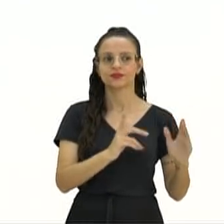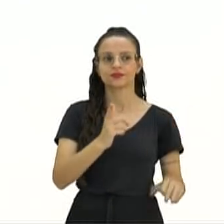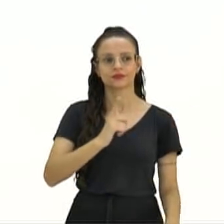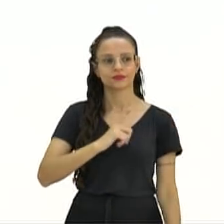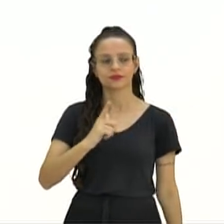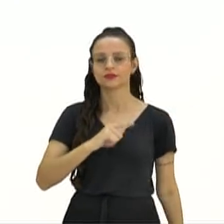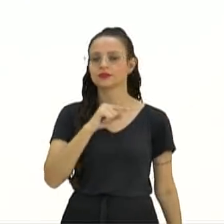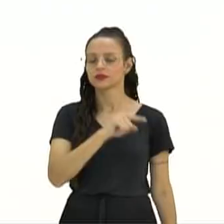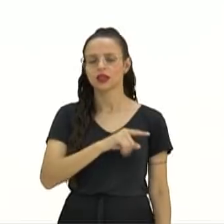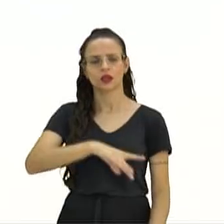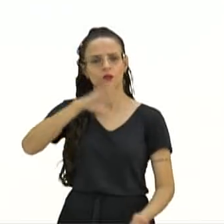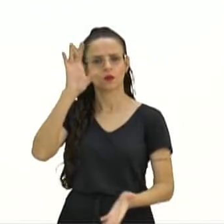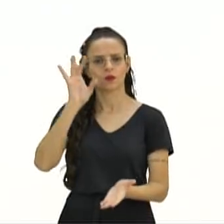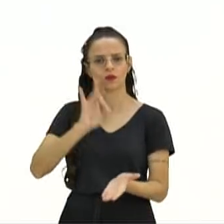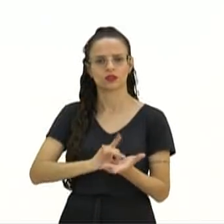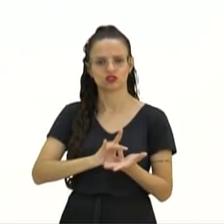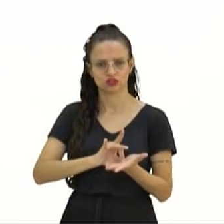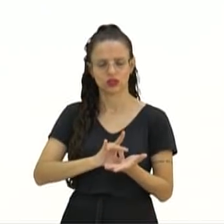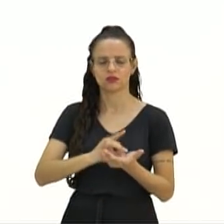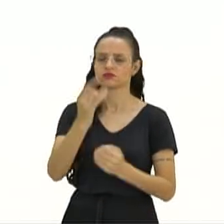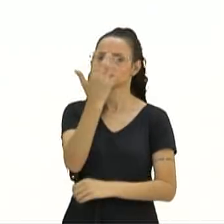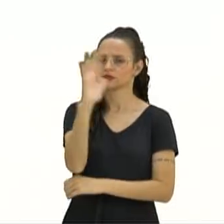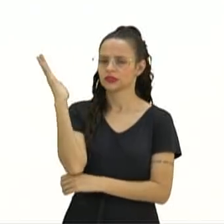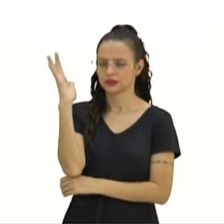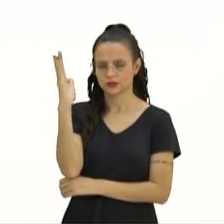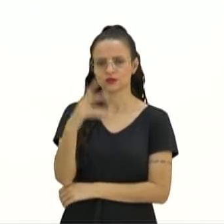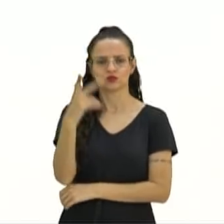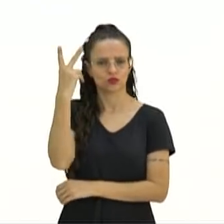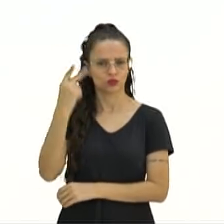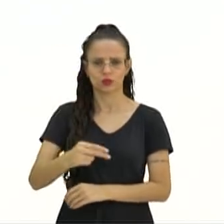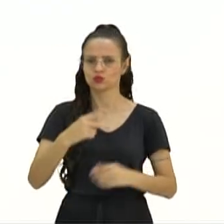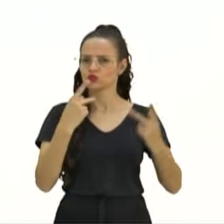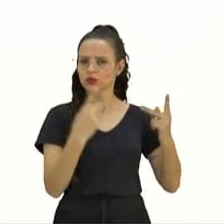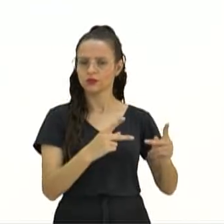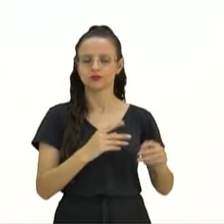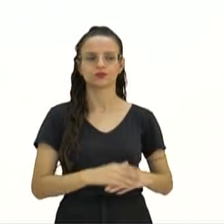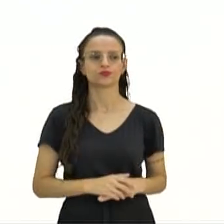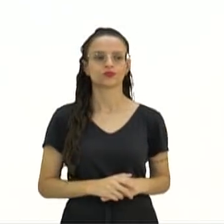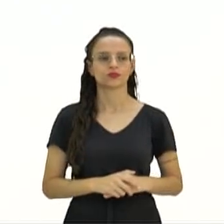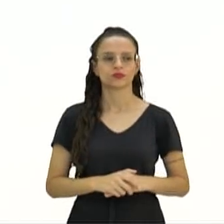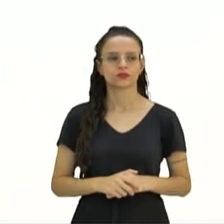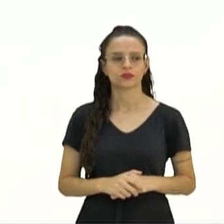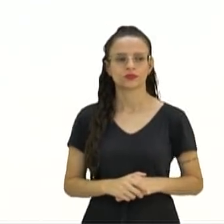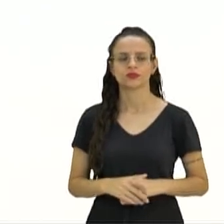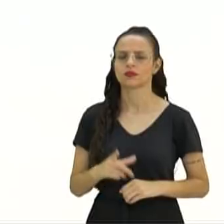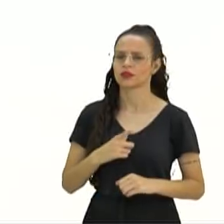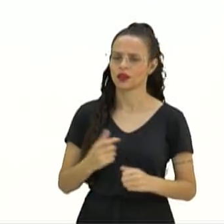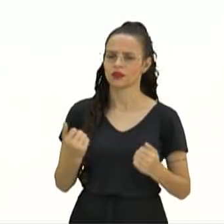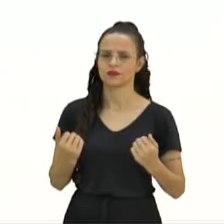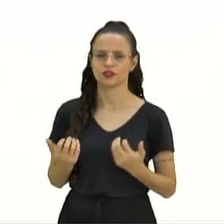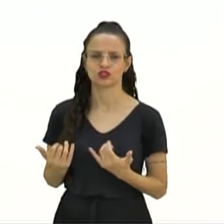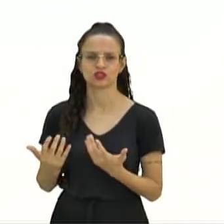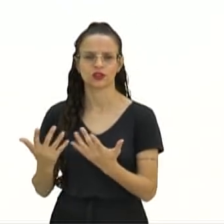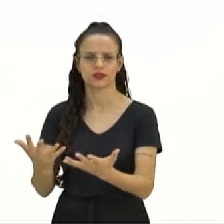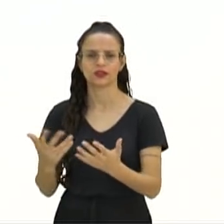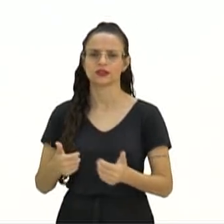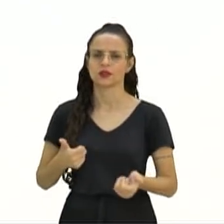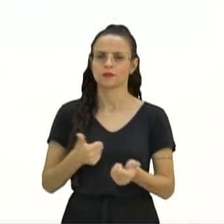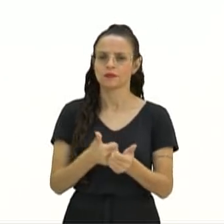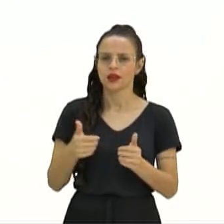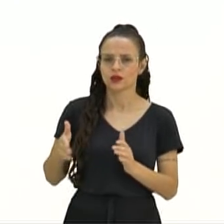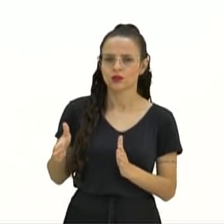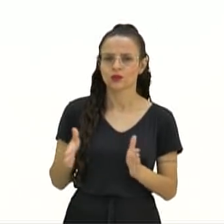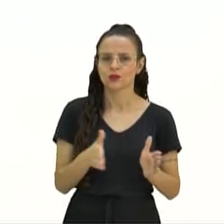condição original do meio natural. Essa é a ideia do nosso desenho. Então, eu tenho ali vegetação próxima do